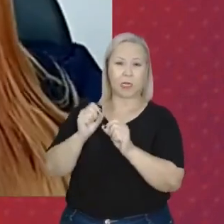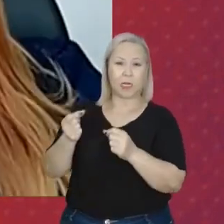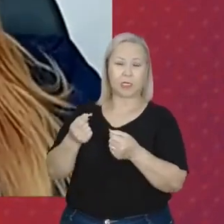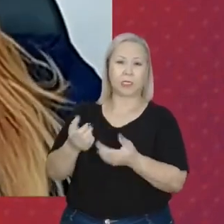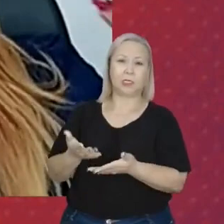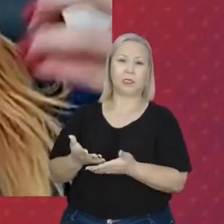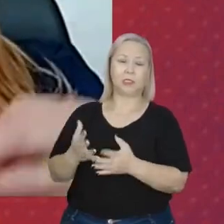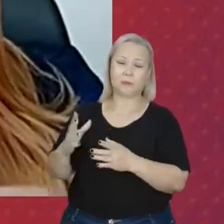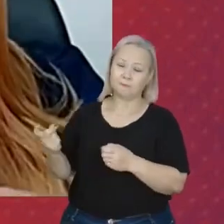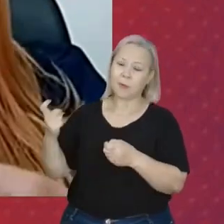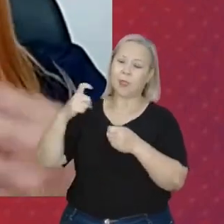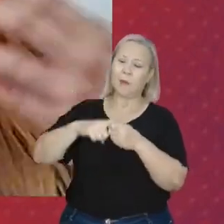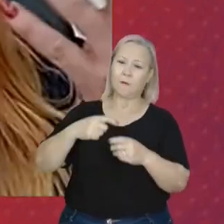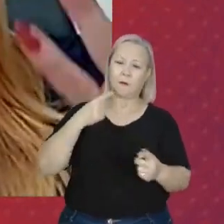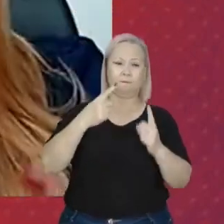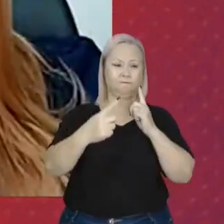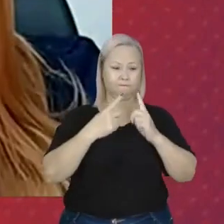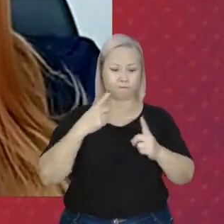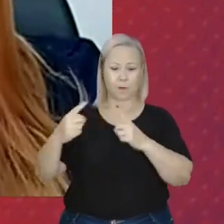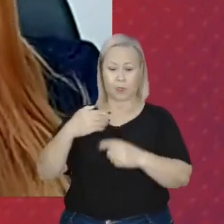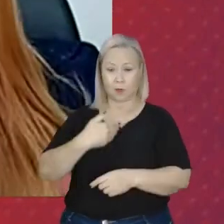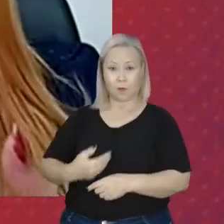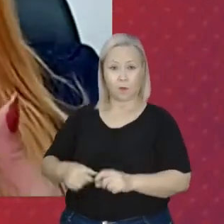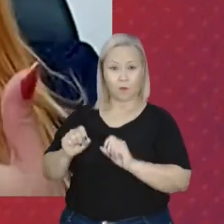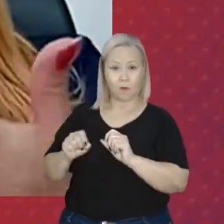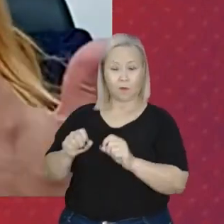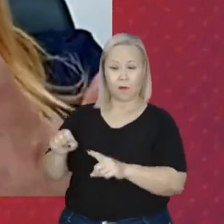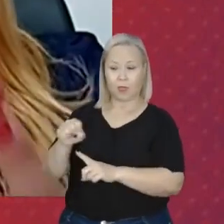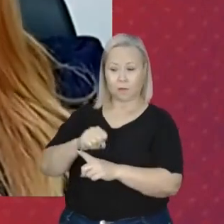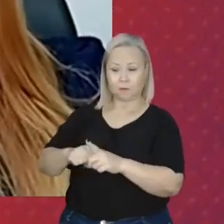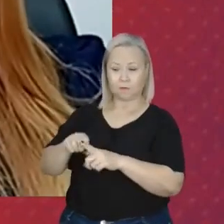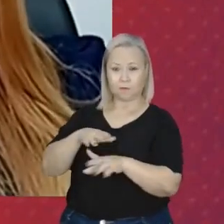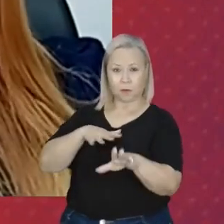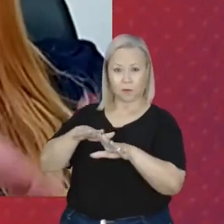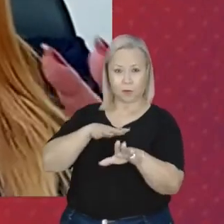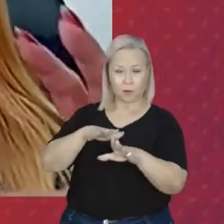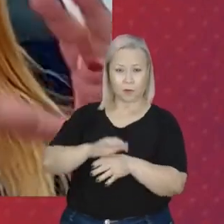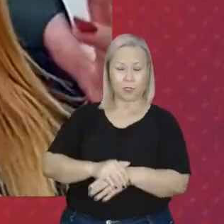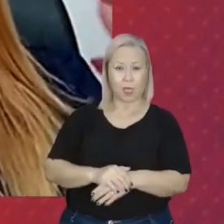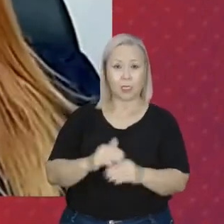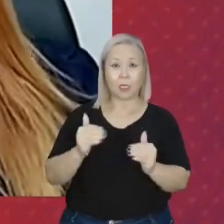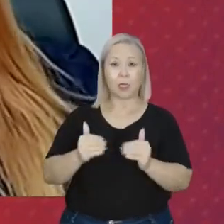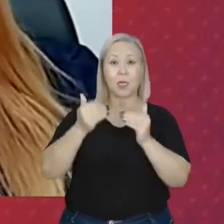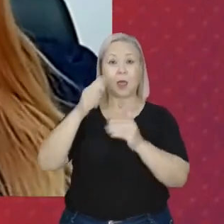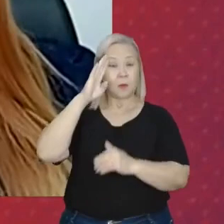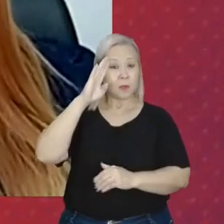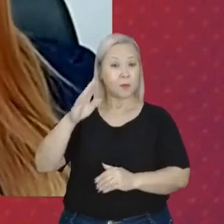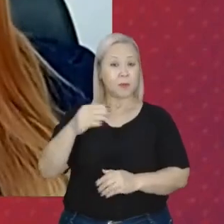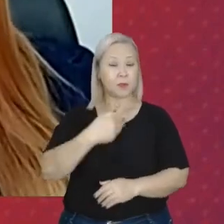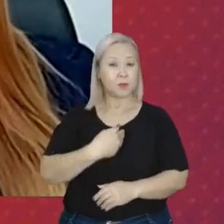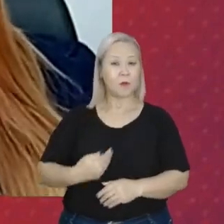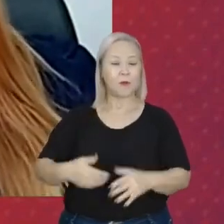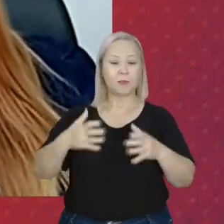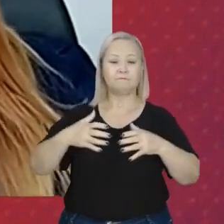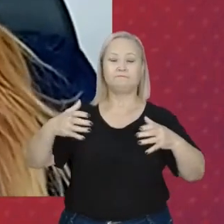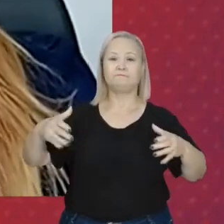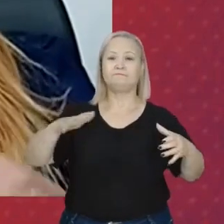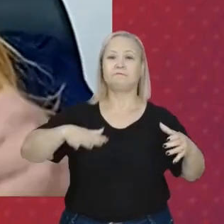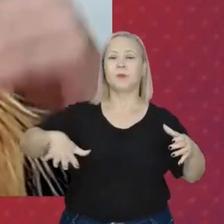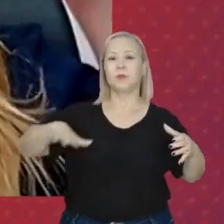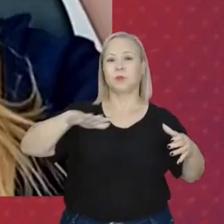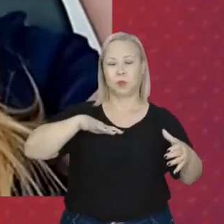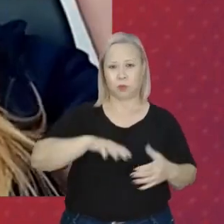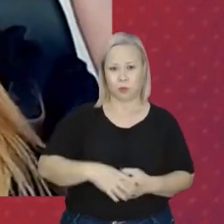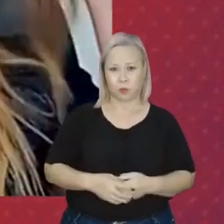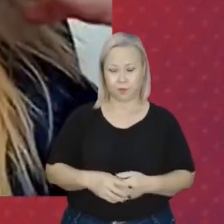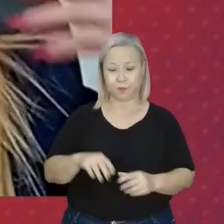o diálogo do governo com os movimentos sociais, mas, sobretudo, do governo de uma forma ampla, né,